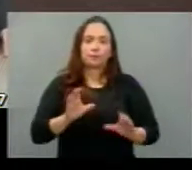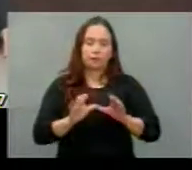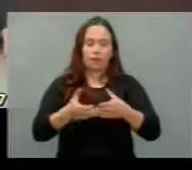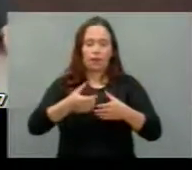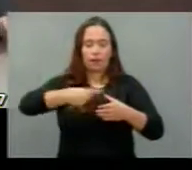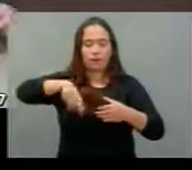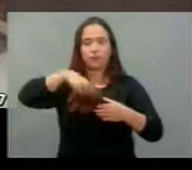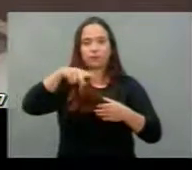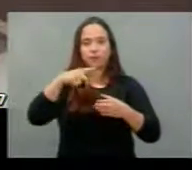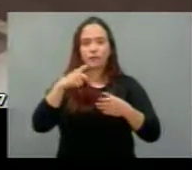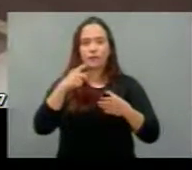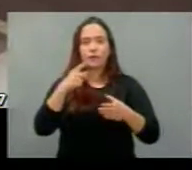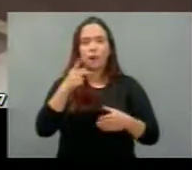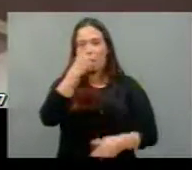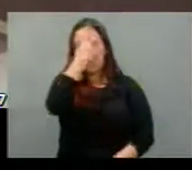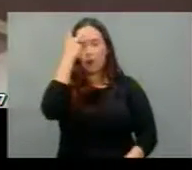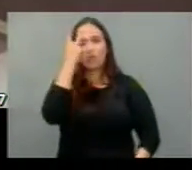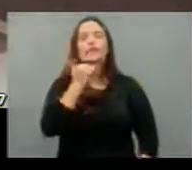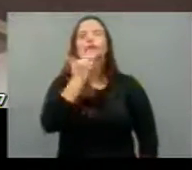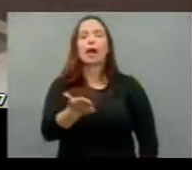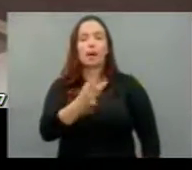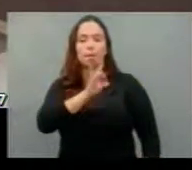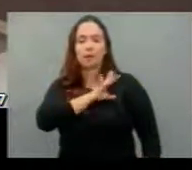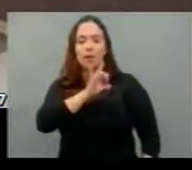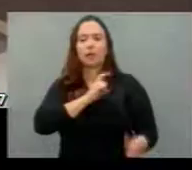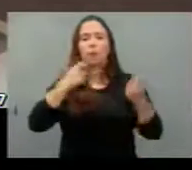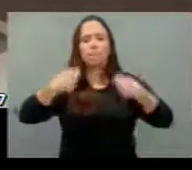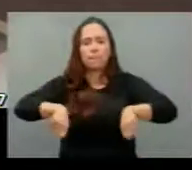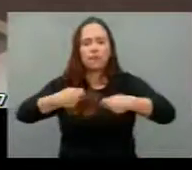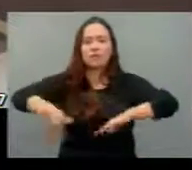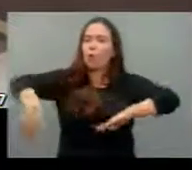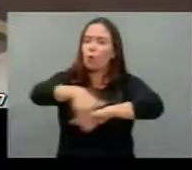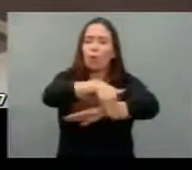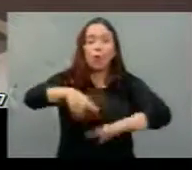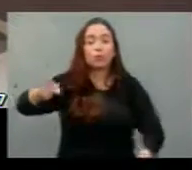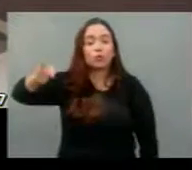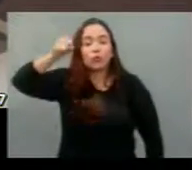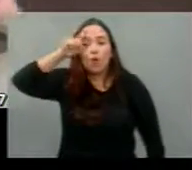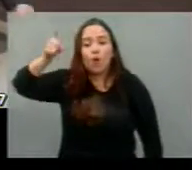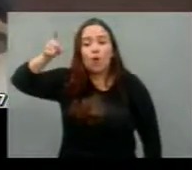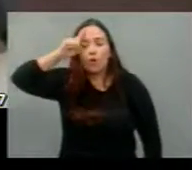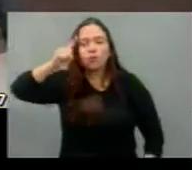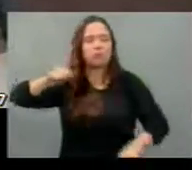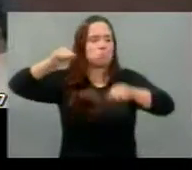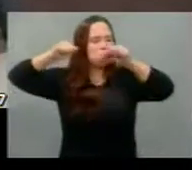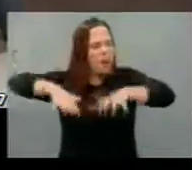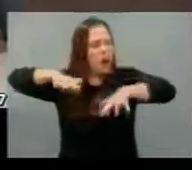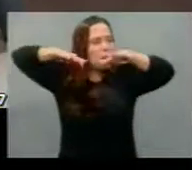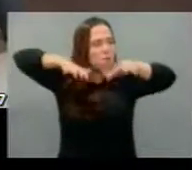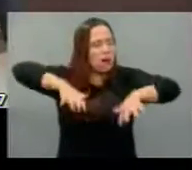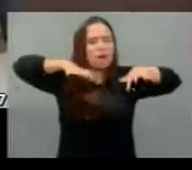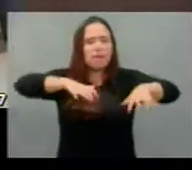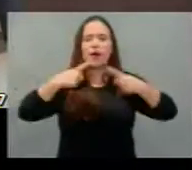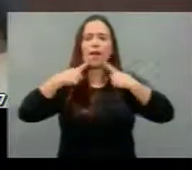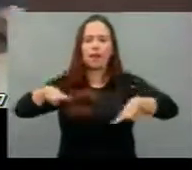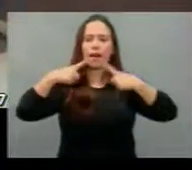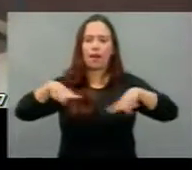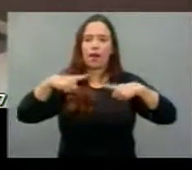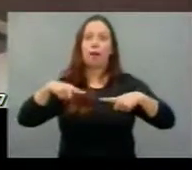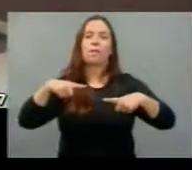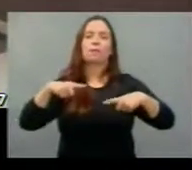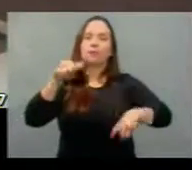Povo Sem Medo, devem estar nas ruas todos os dias reclamando a reforma